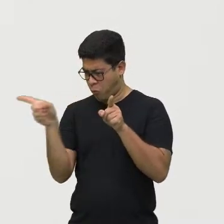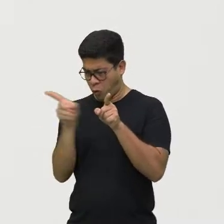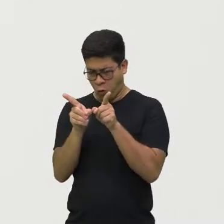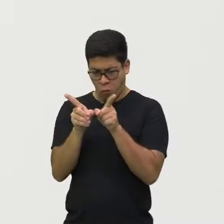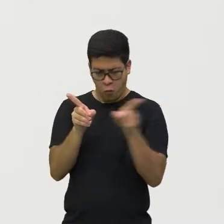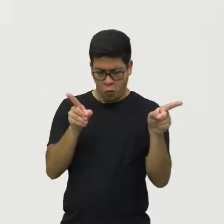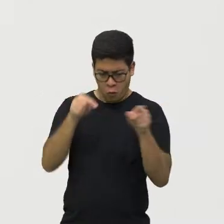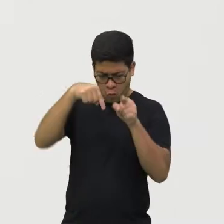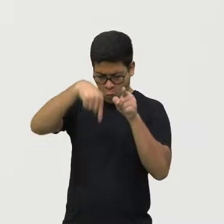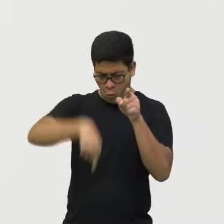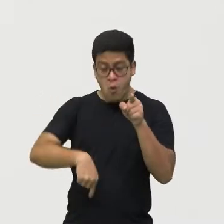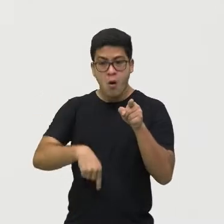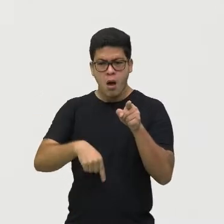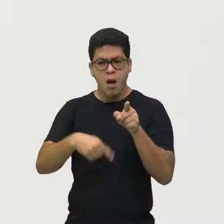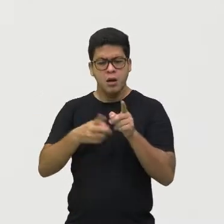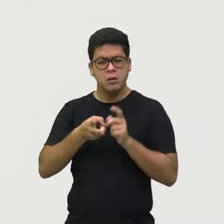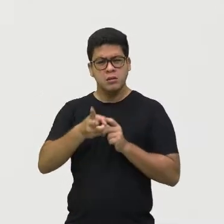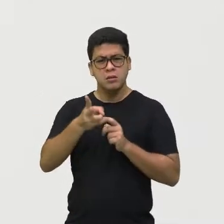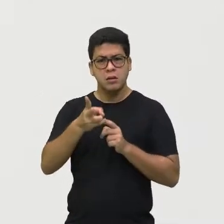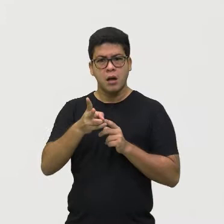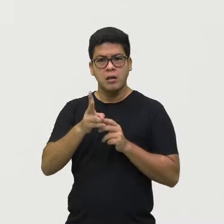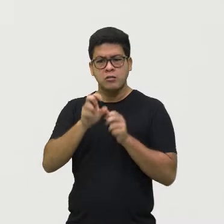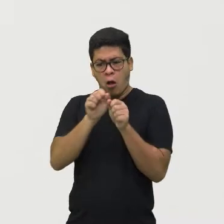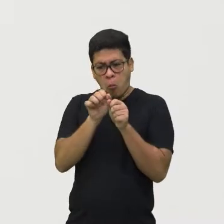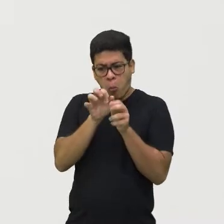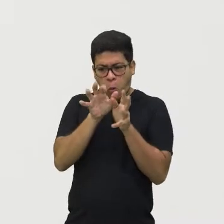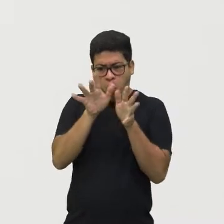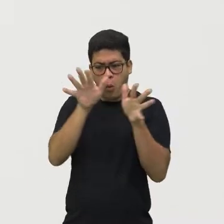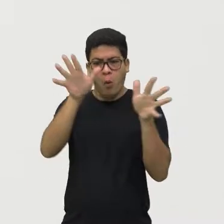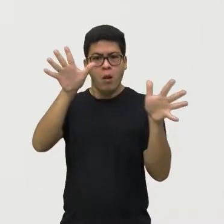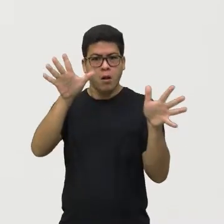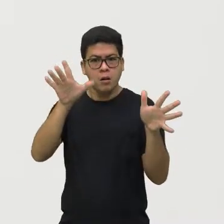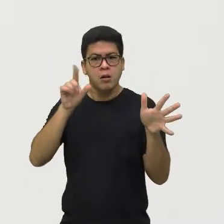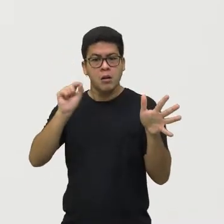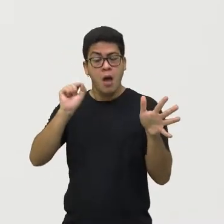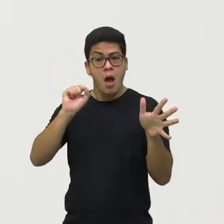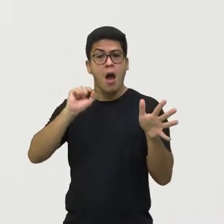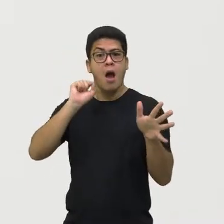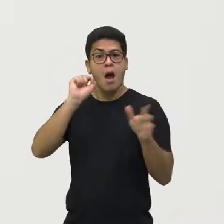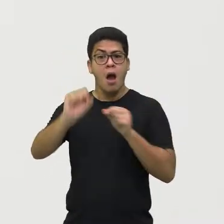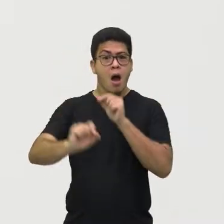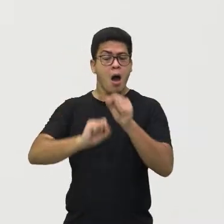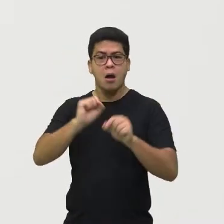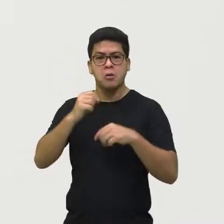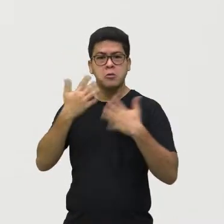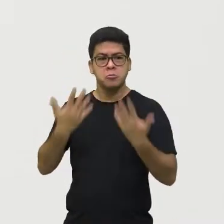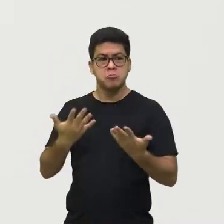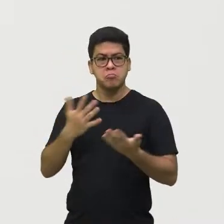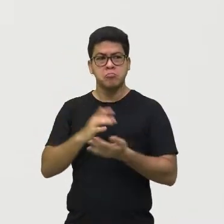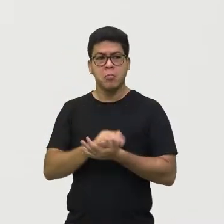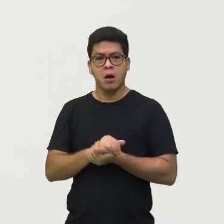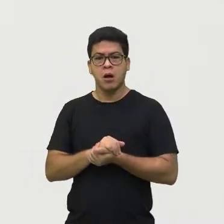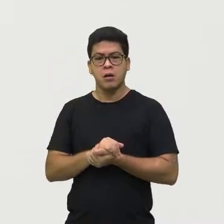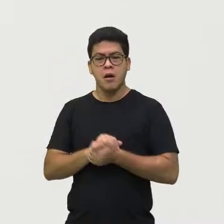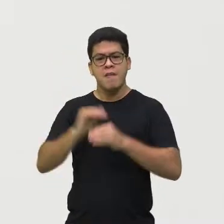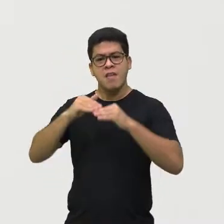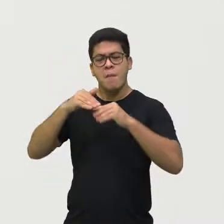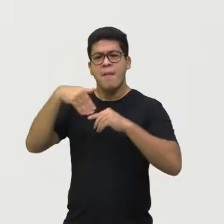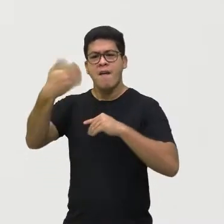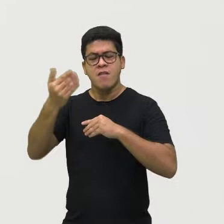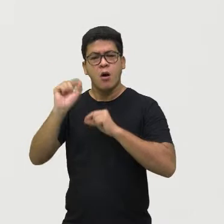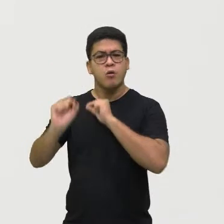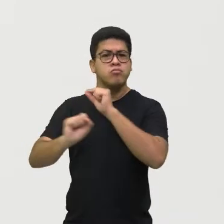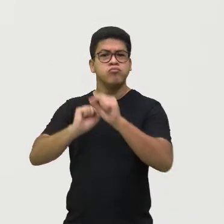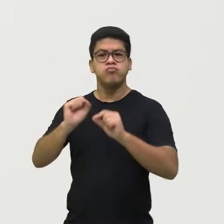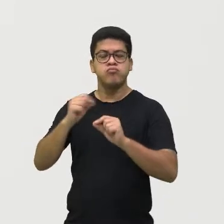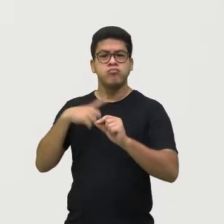pontiforme, elas estão apontando para fora da carga. Se a linha de força aponta para fora da carga, então eu tenho certeza